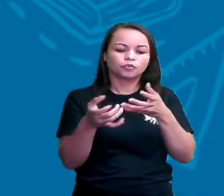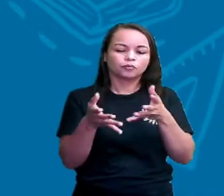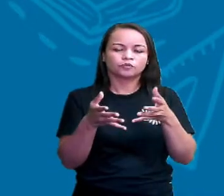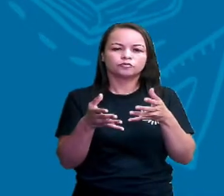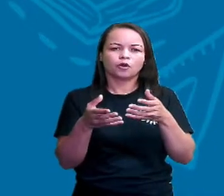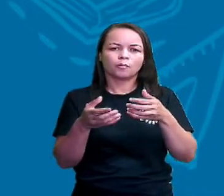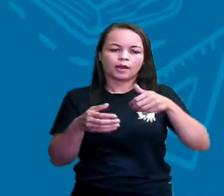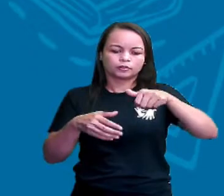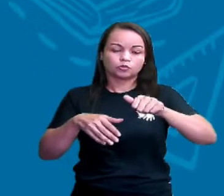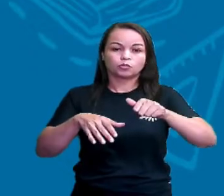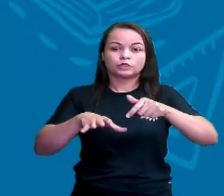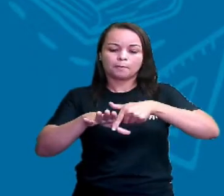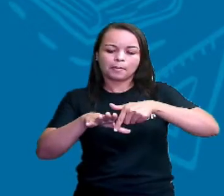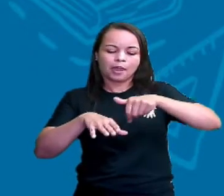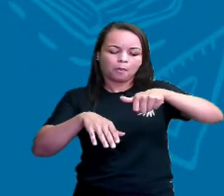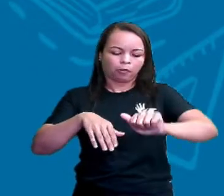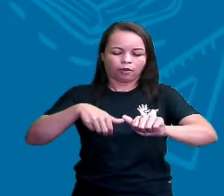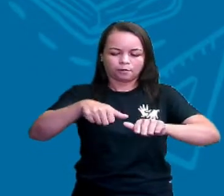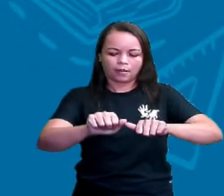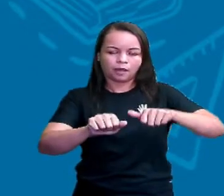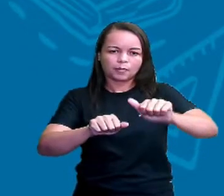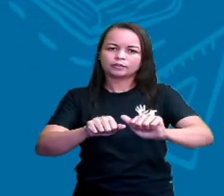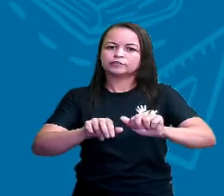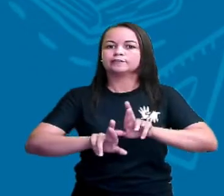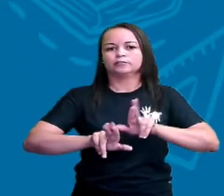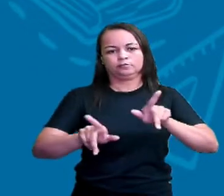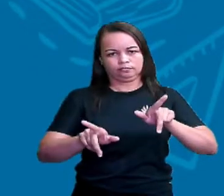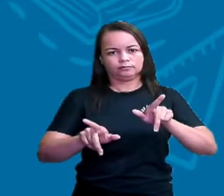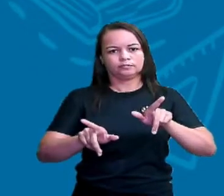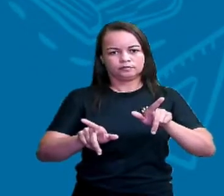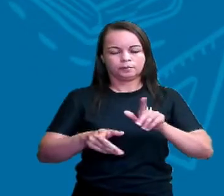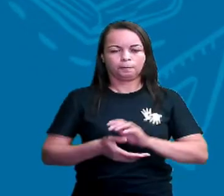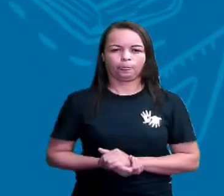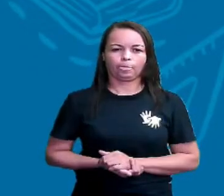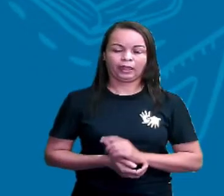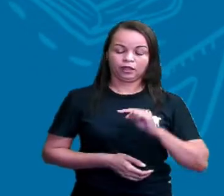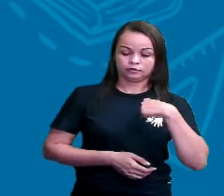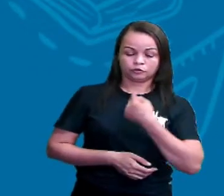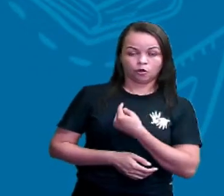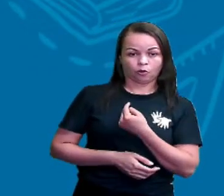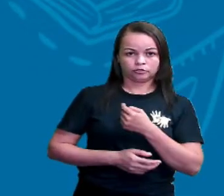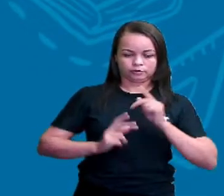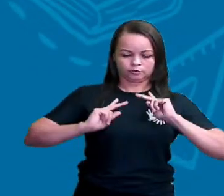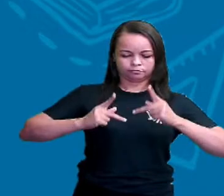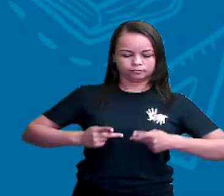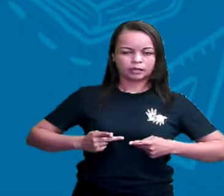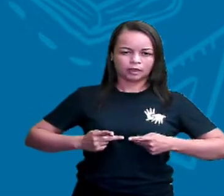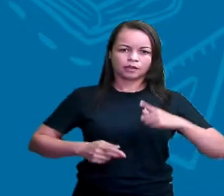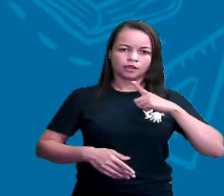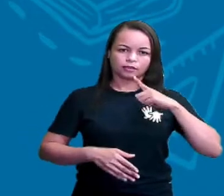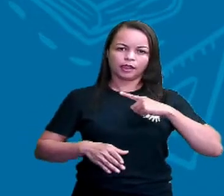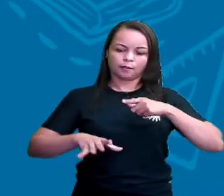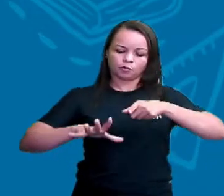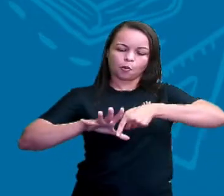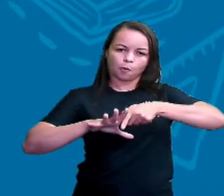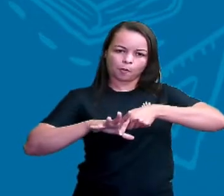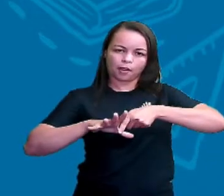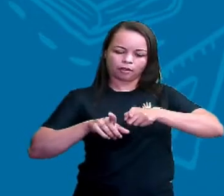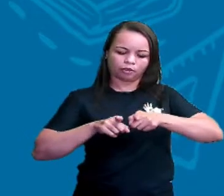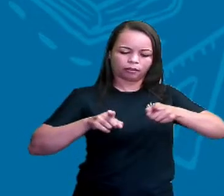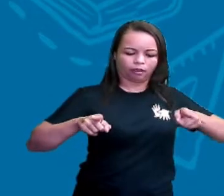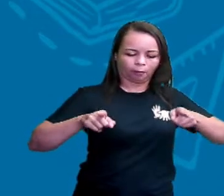de pé, de pata diferente, tá certo? Nós, seres humanos, né, temos tamanhos de pés